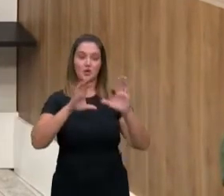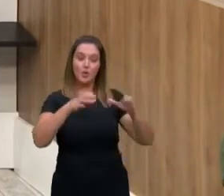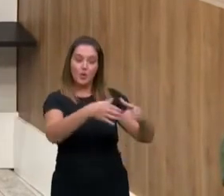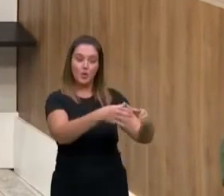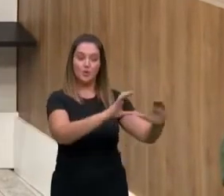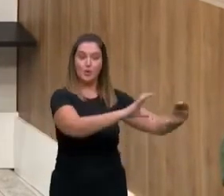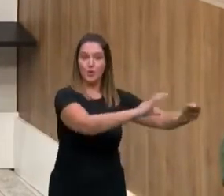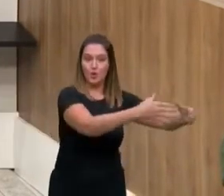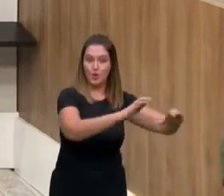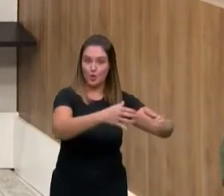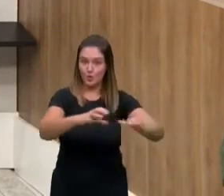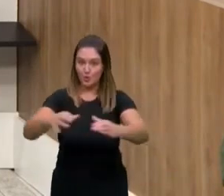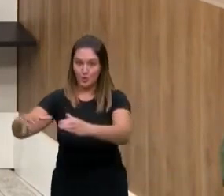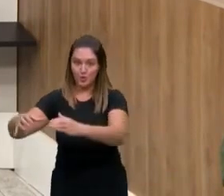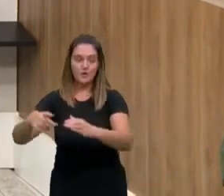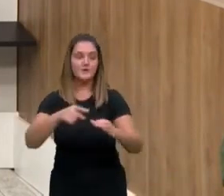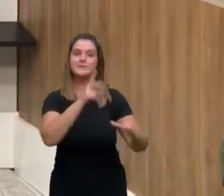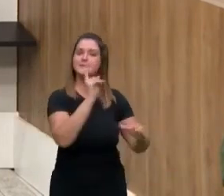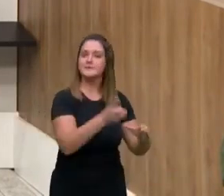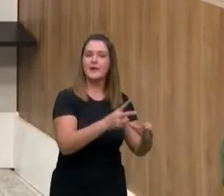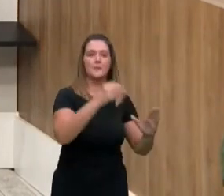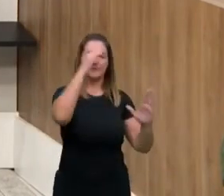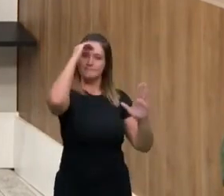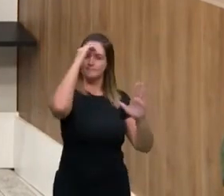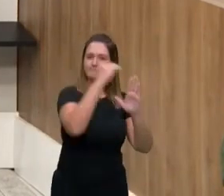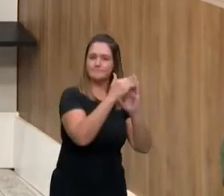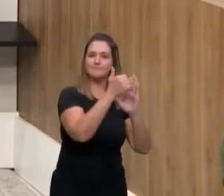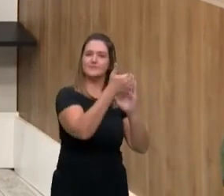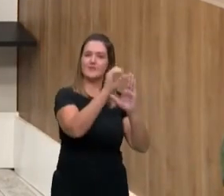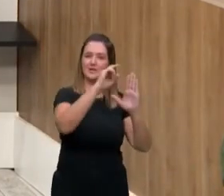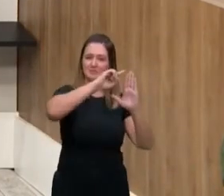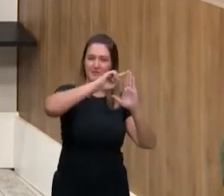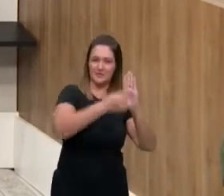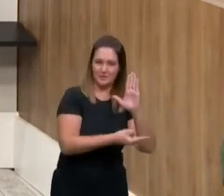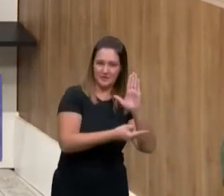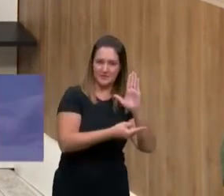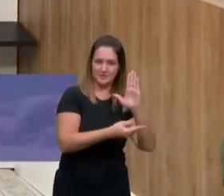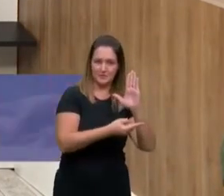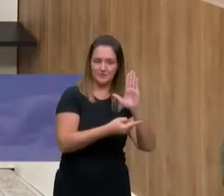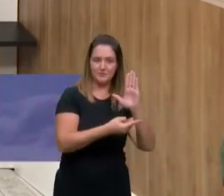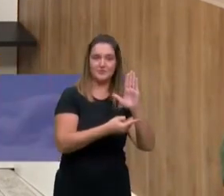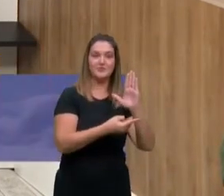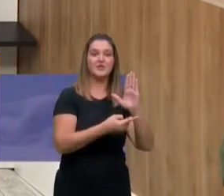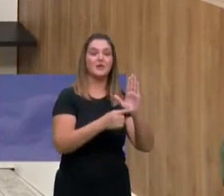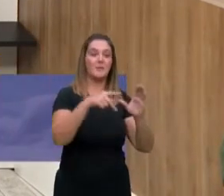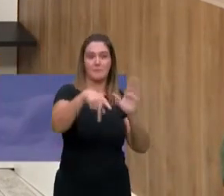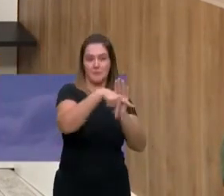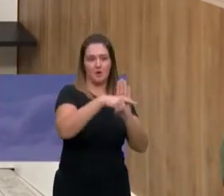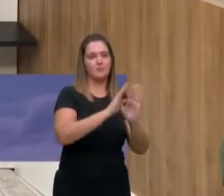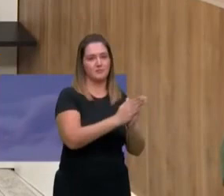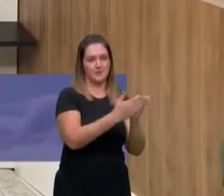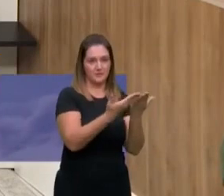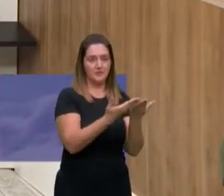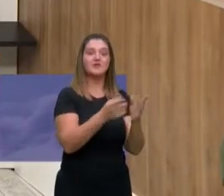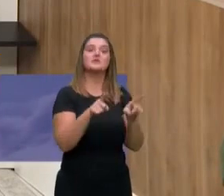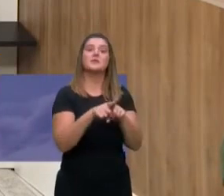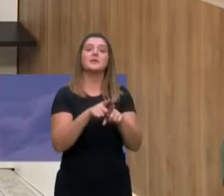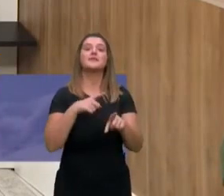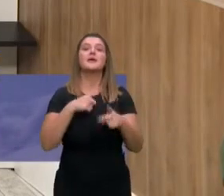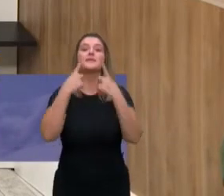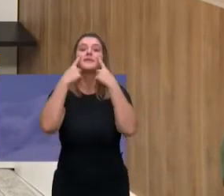na Bíblia, não no catecismo, na Bíblia, e também que tem a fé de Jesus, o testemunho de Jesus